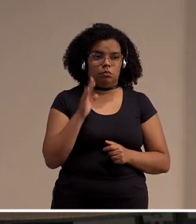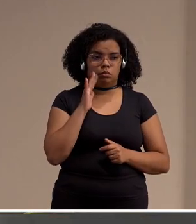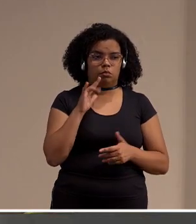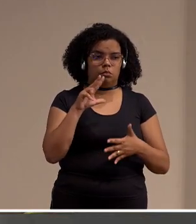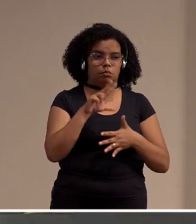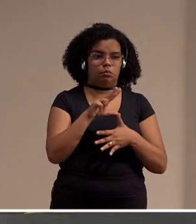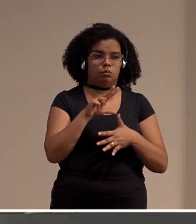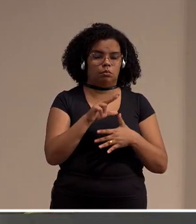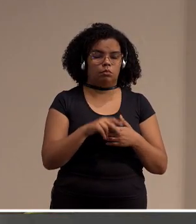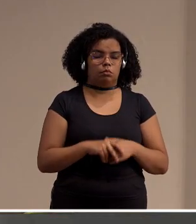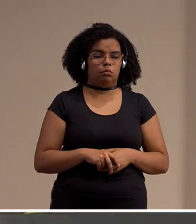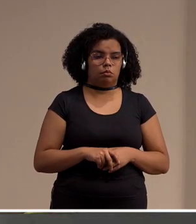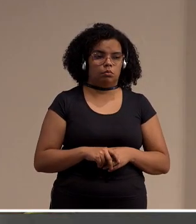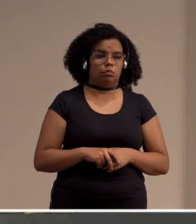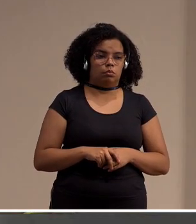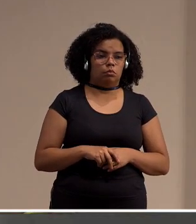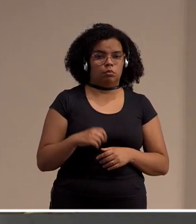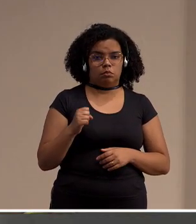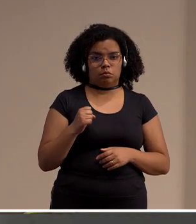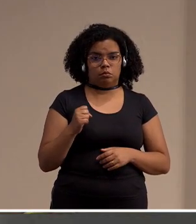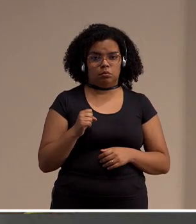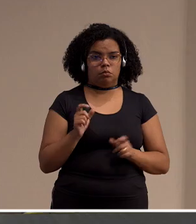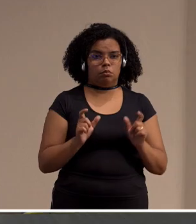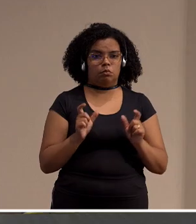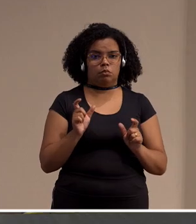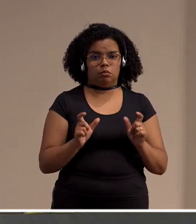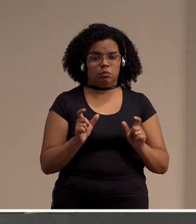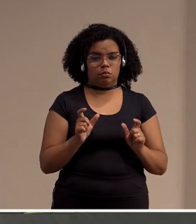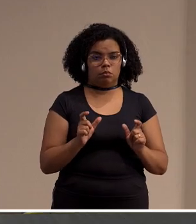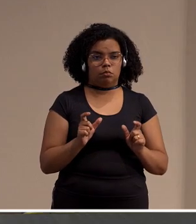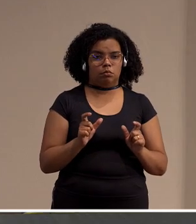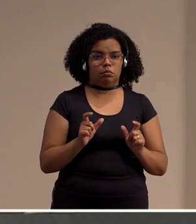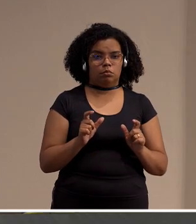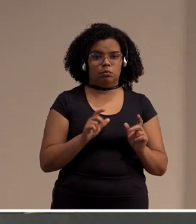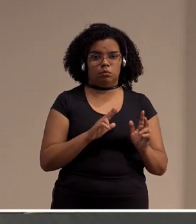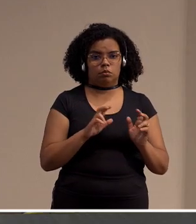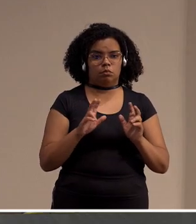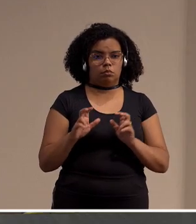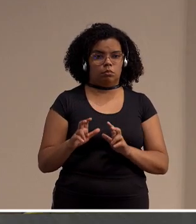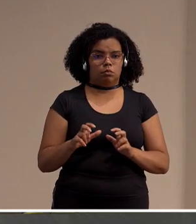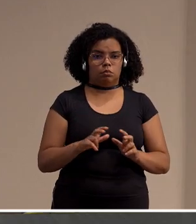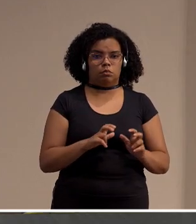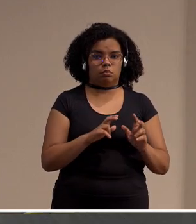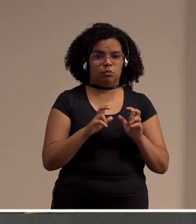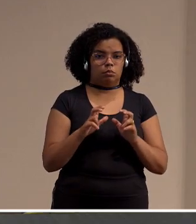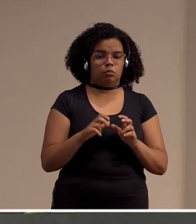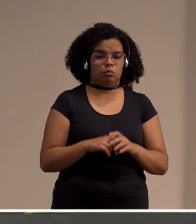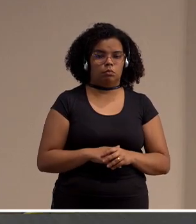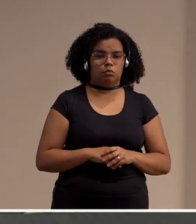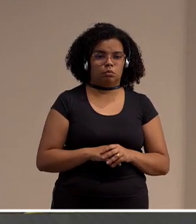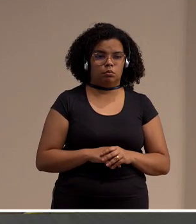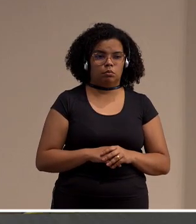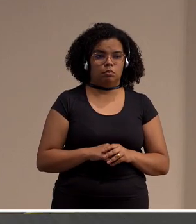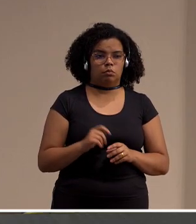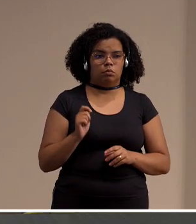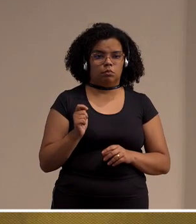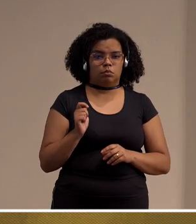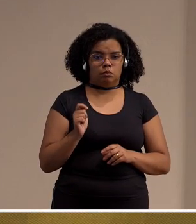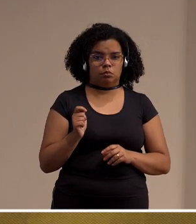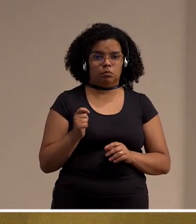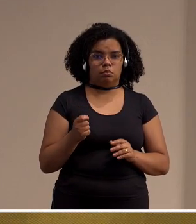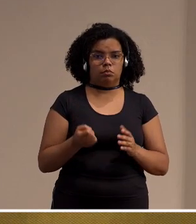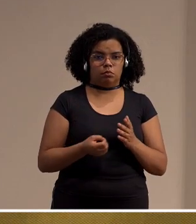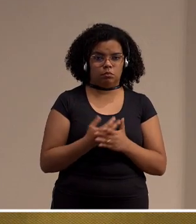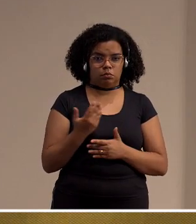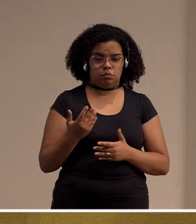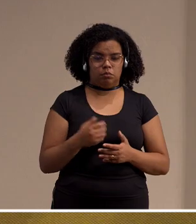Latina. Sí, es un juego de palabras como o título de un libro fundacional de la literatura argentina que es Civilización